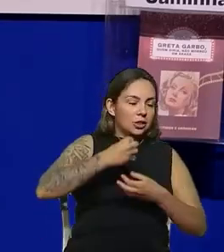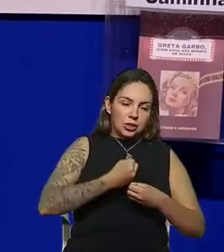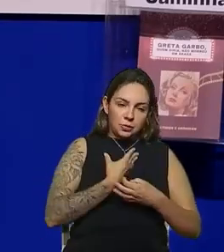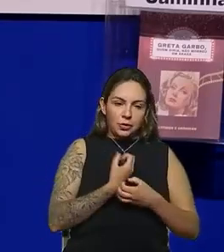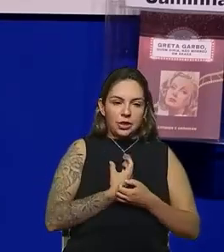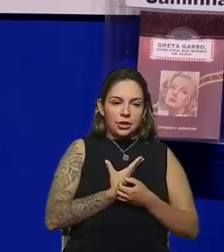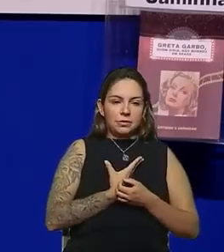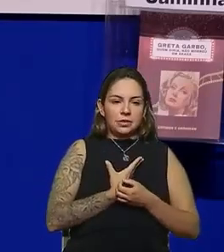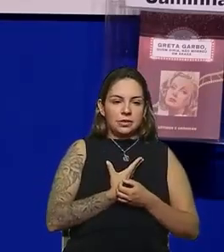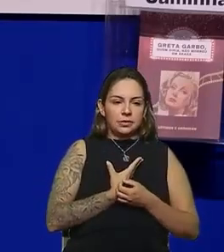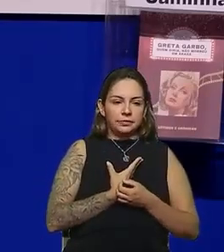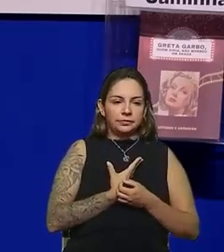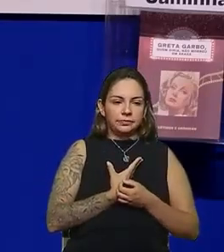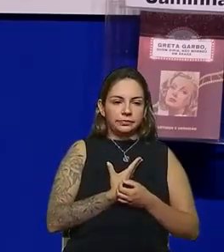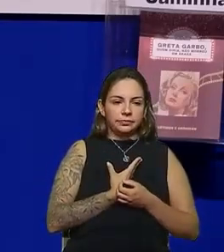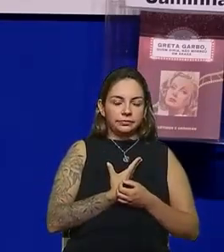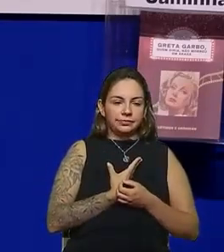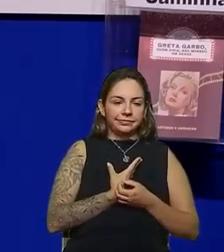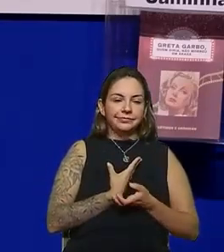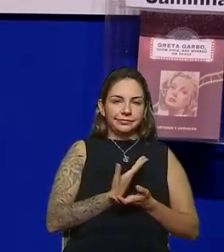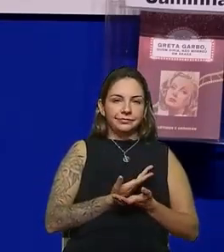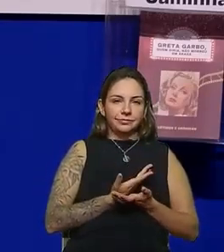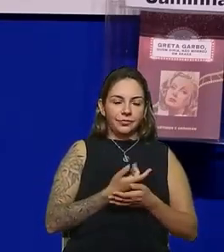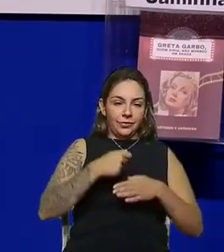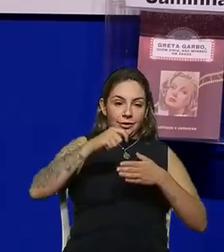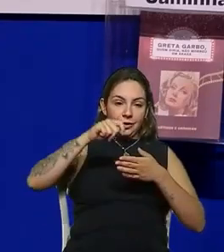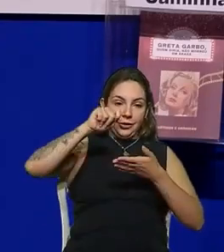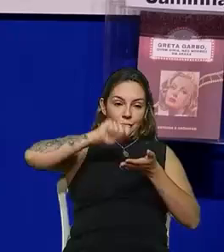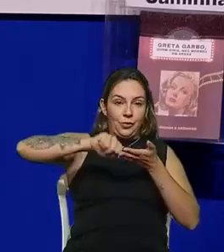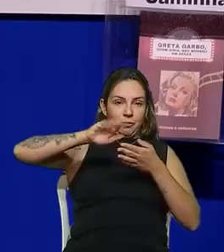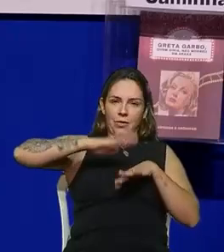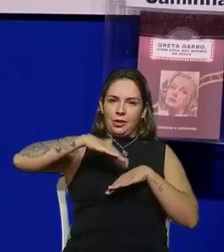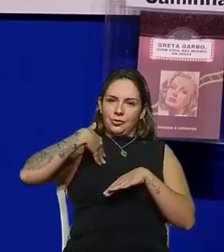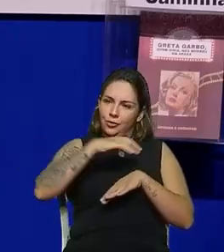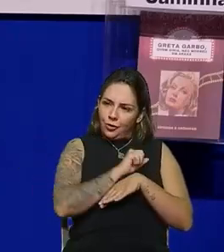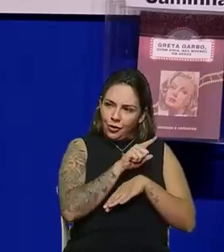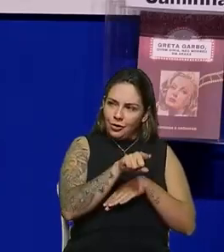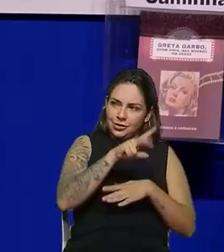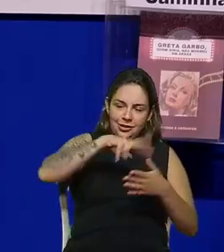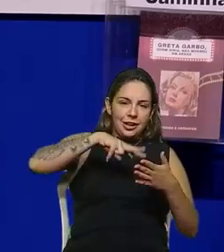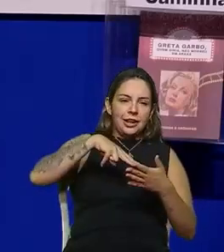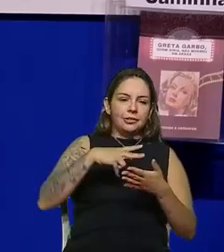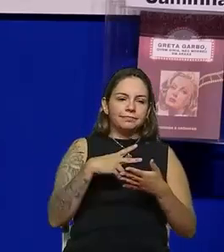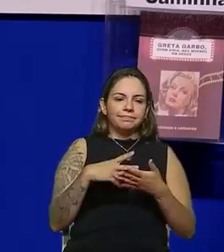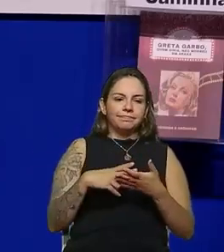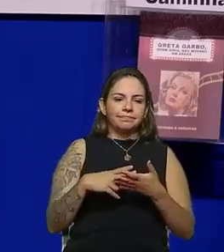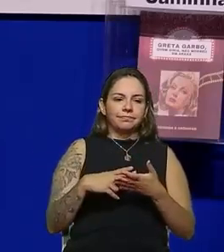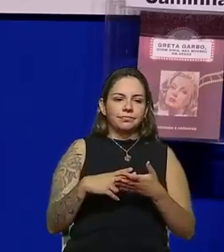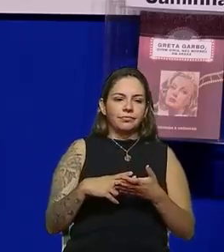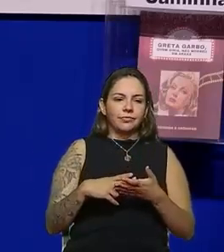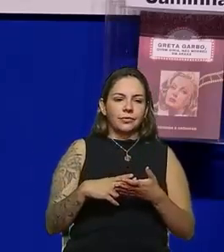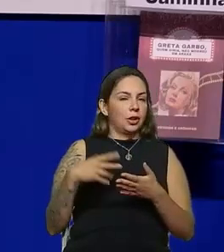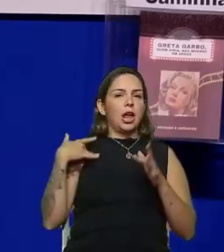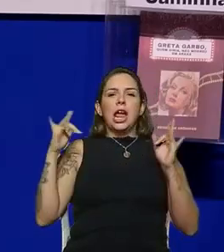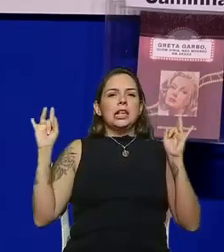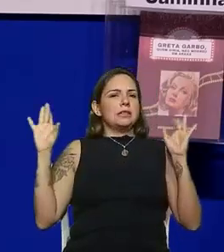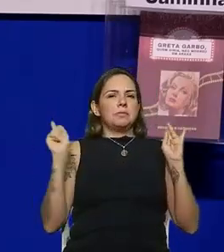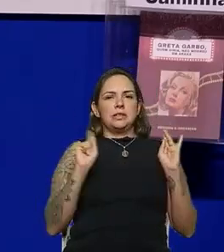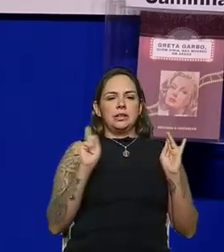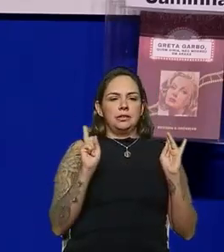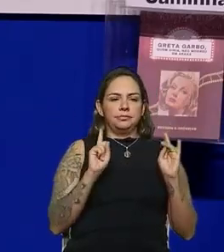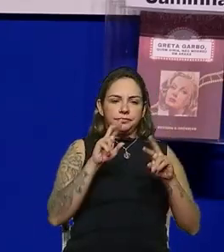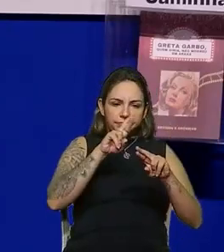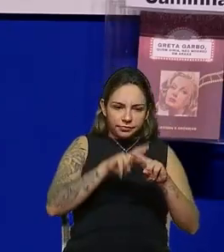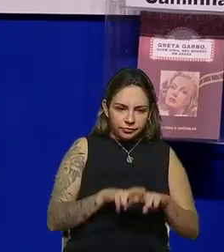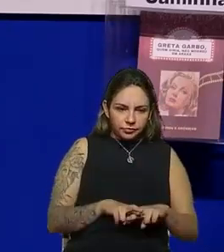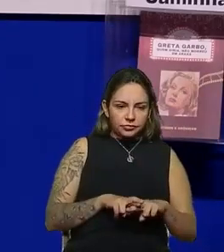Carlos, por coincidência, é o autor que eu mais leio, por força das circunstâncias. Eu não sou especialista no Carlos,